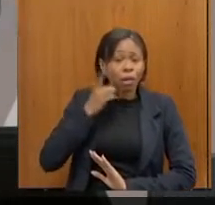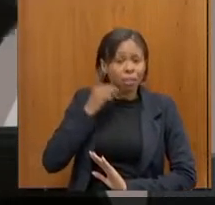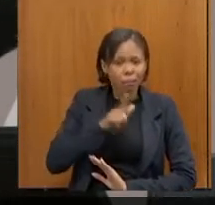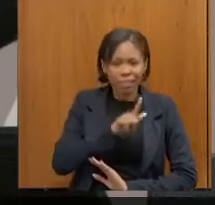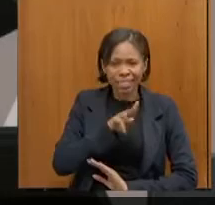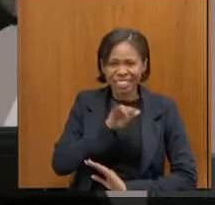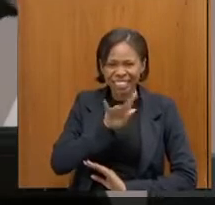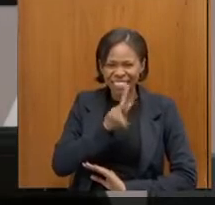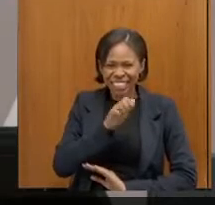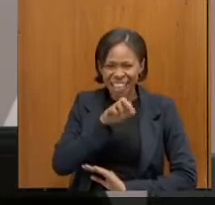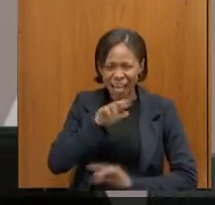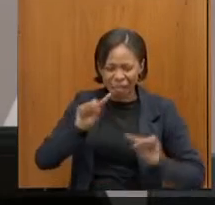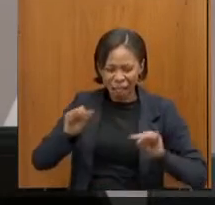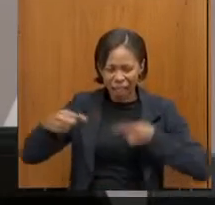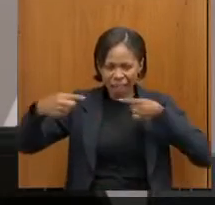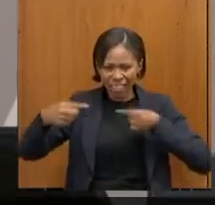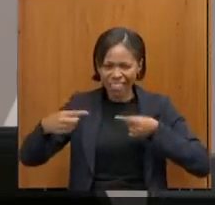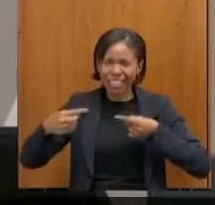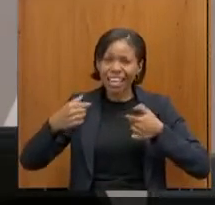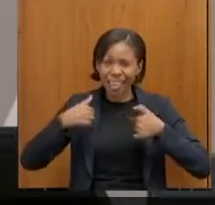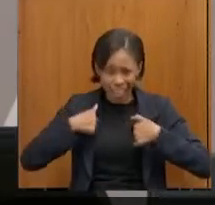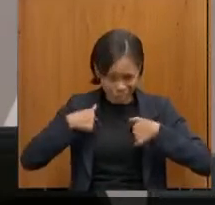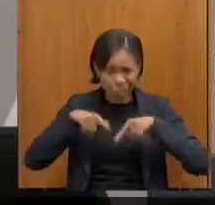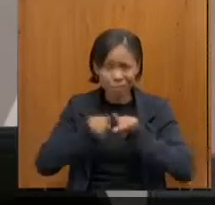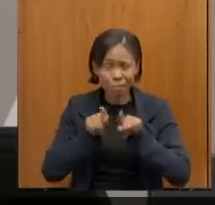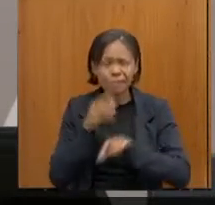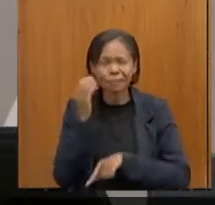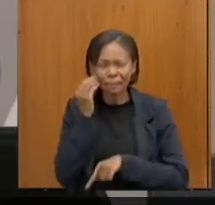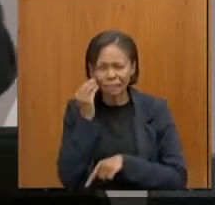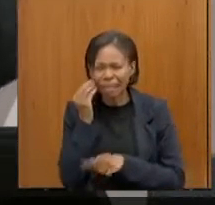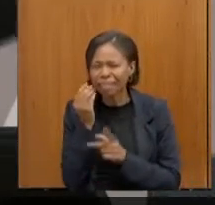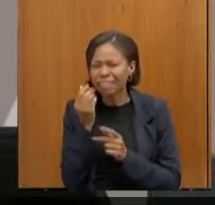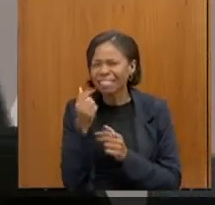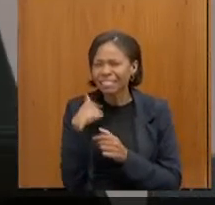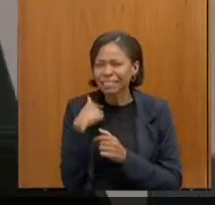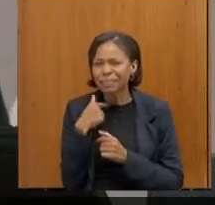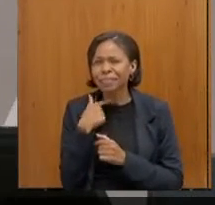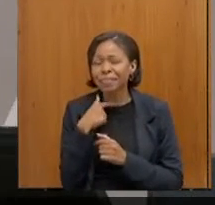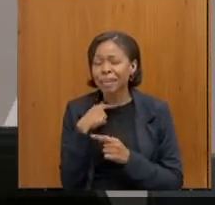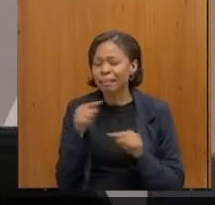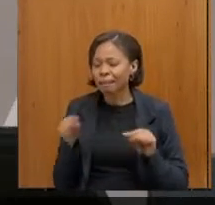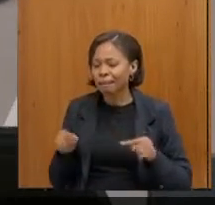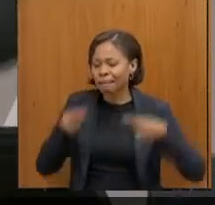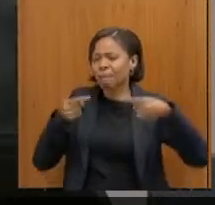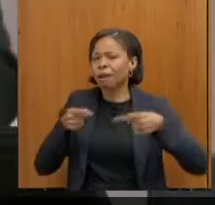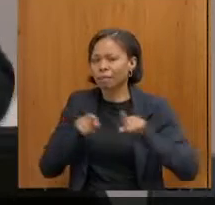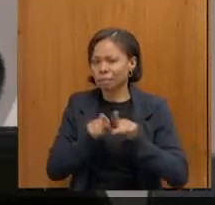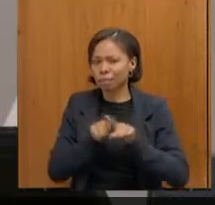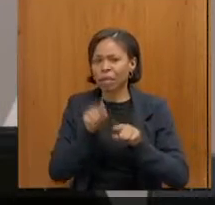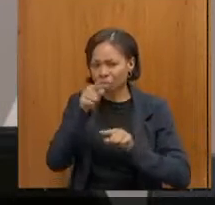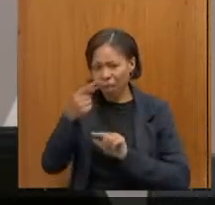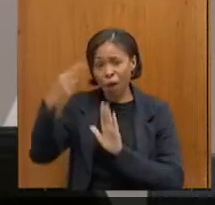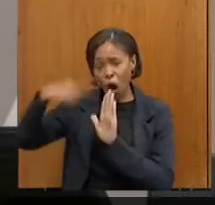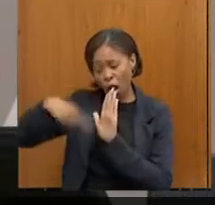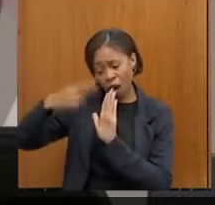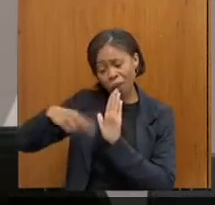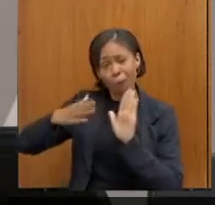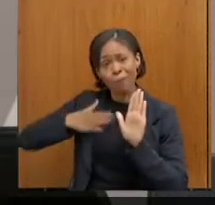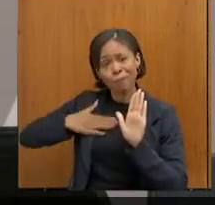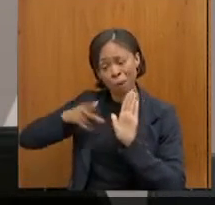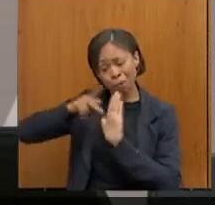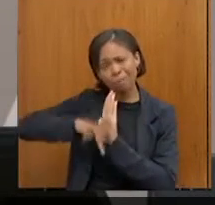desafiou Tanta gente assim eu tô quase tentado fazer o mesmo a análise logo meu projeto aí já